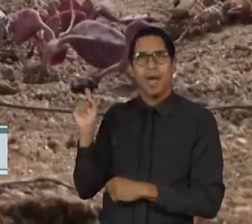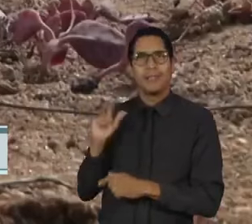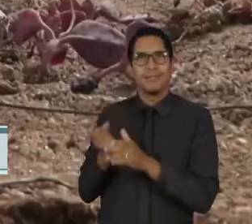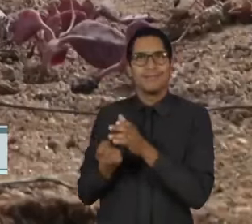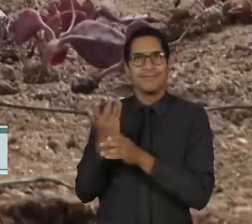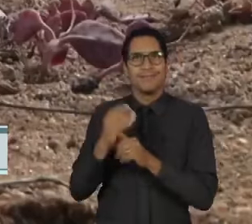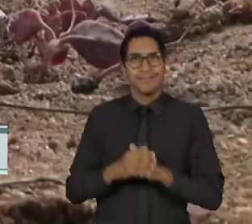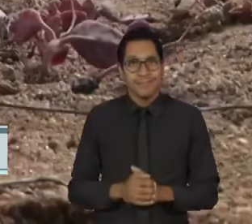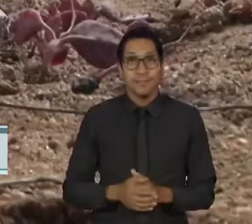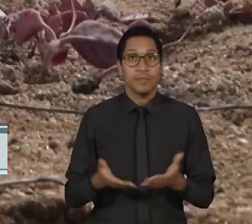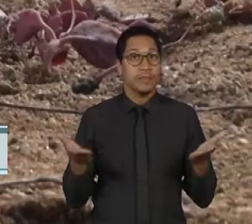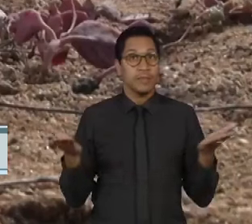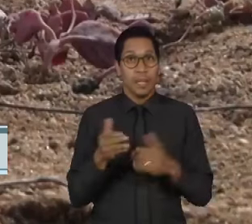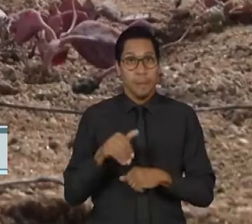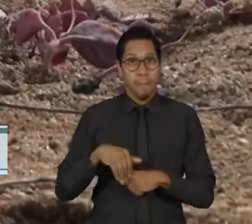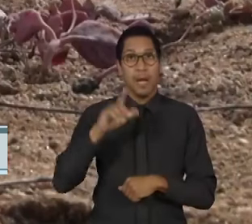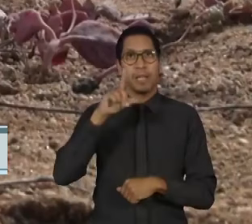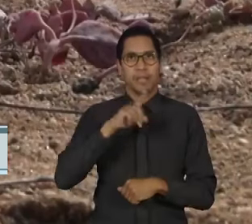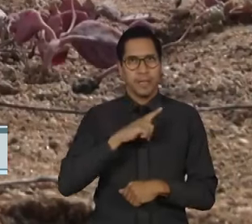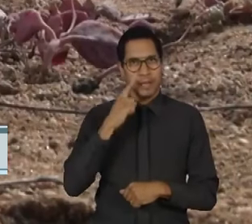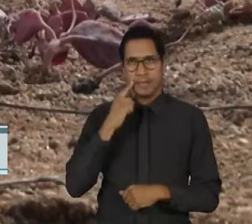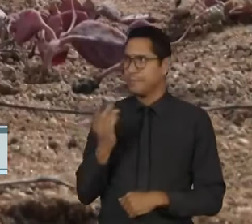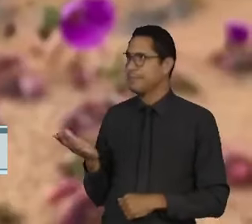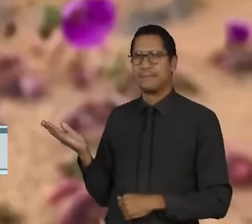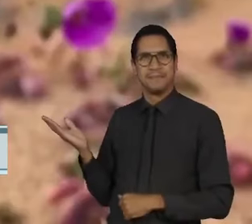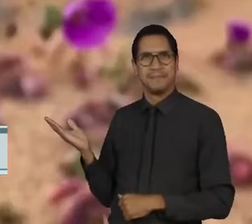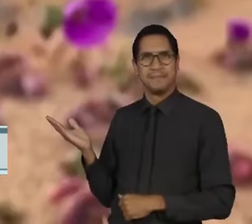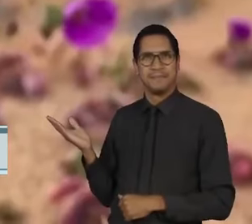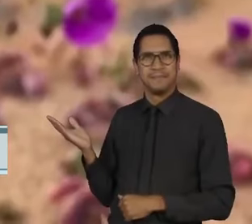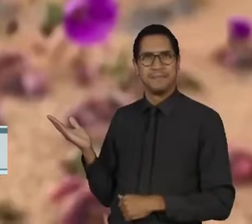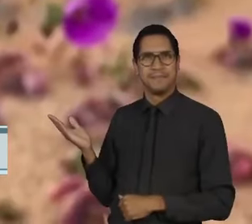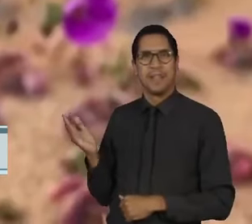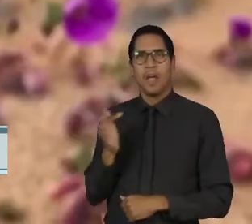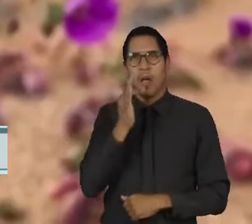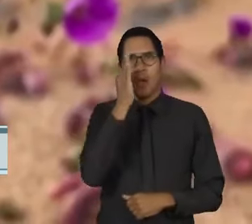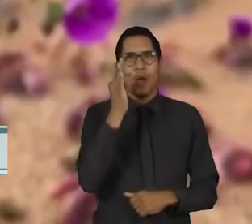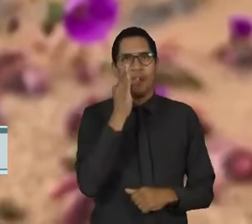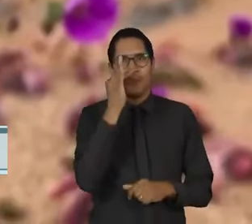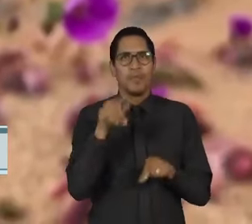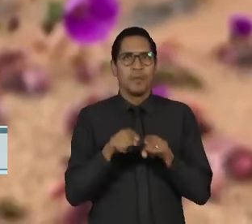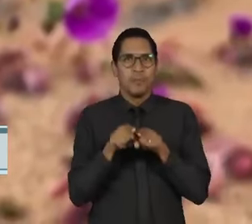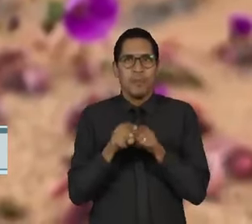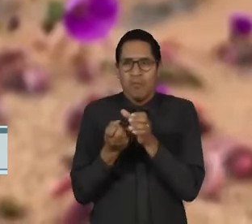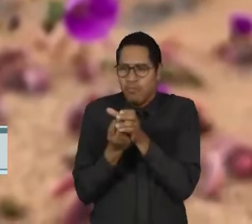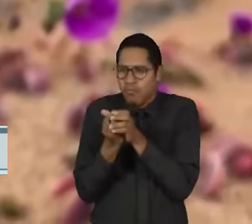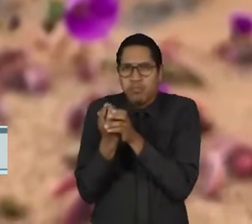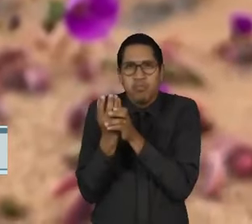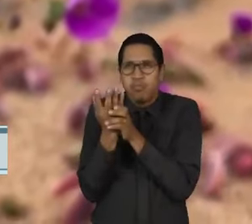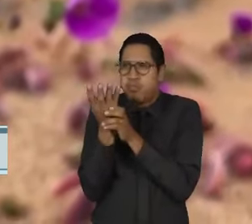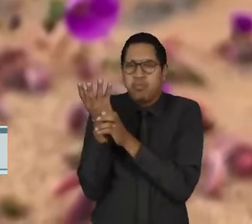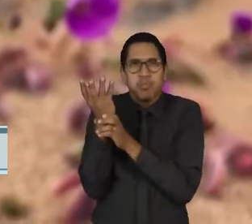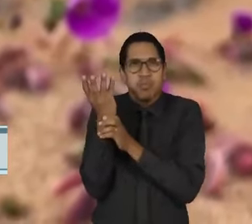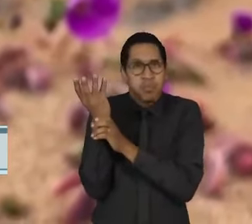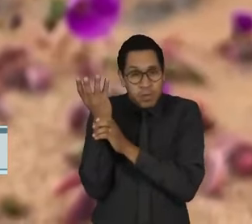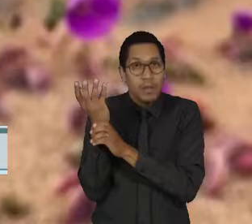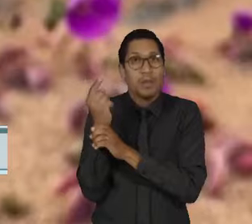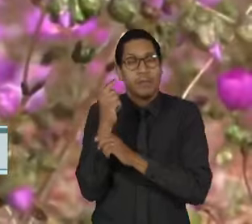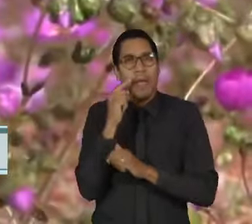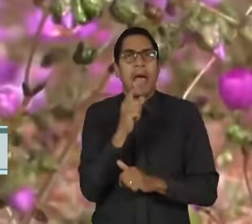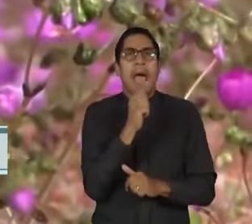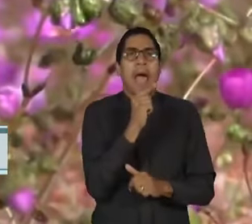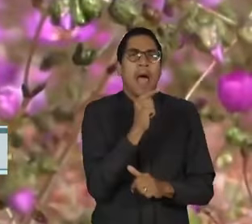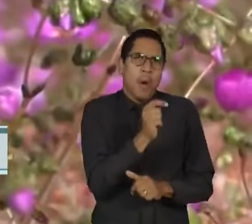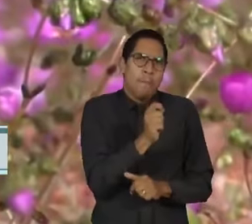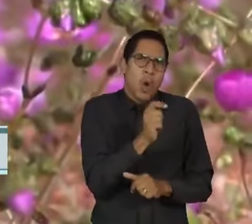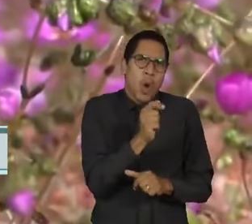principal protagonista tem sido a pata de guanaco, uma flor arroxeada que precisa de pouca água e prefere